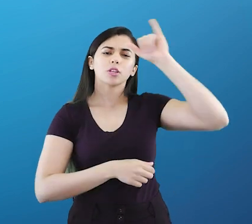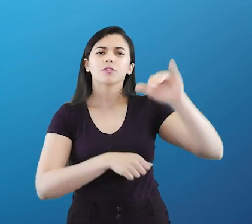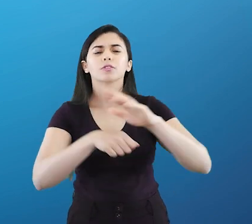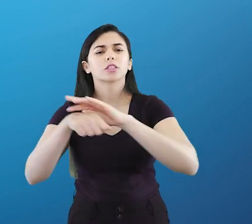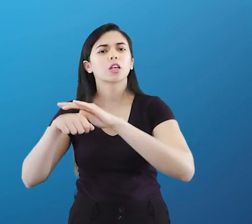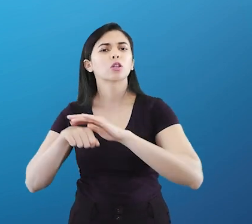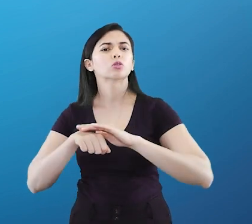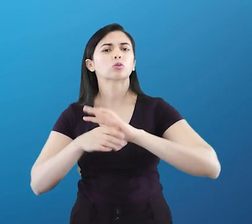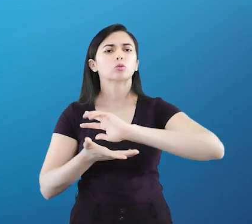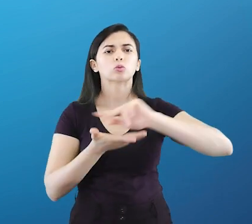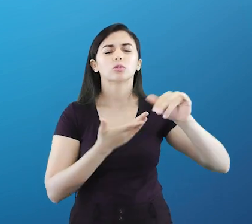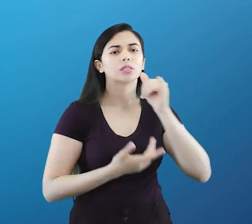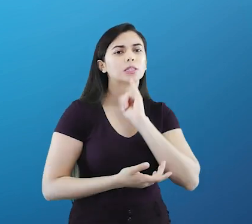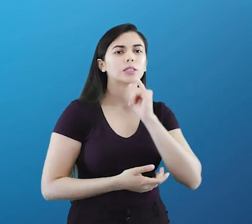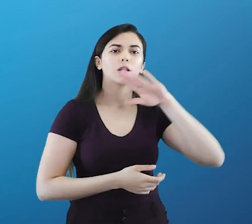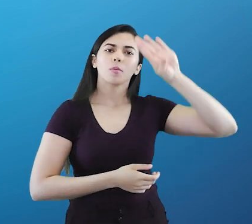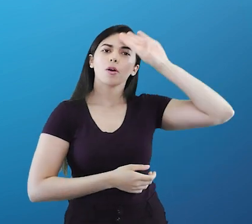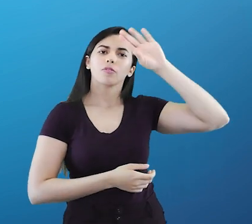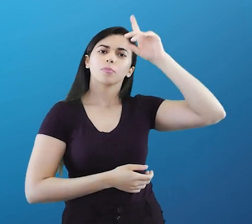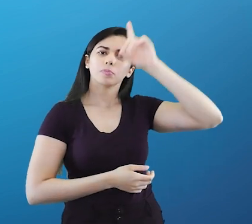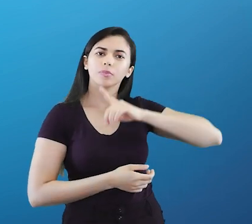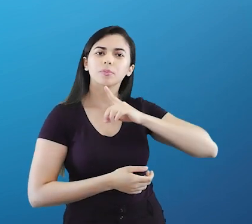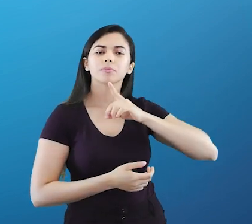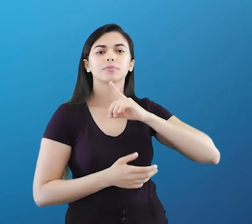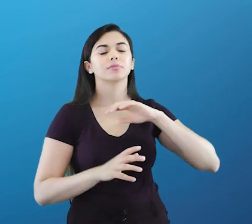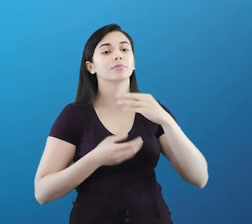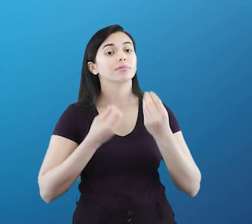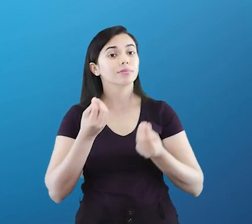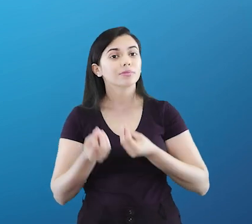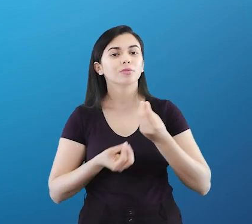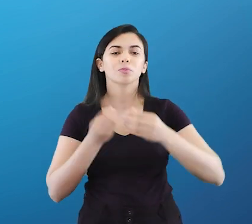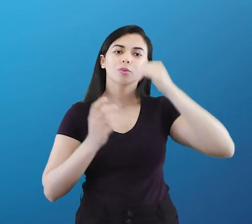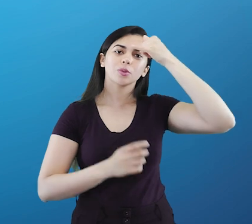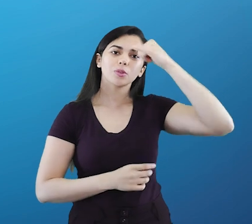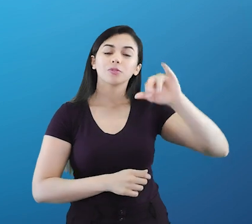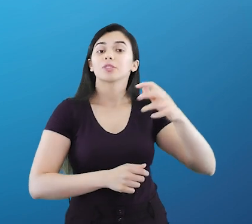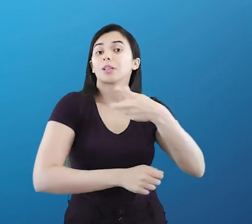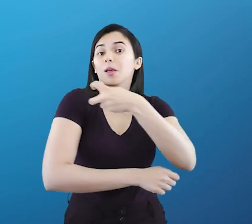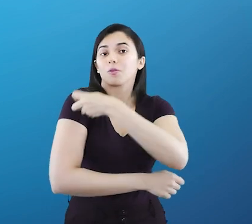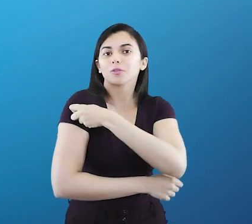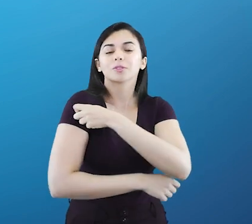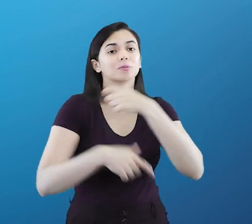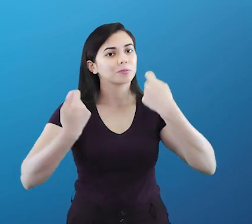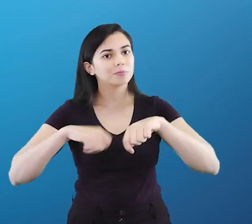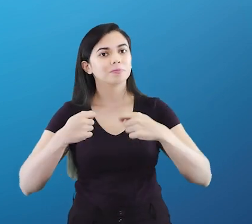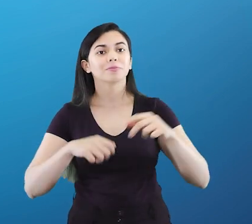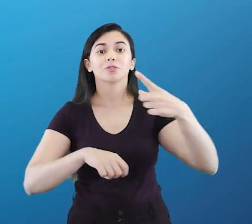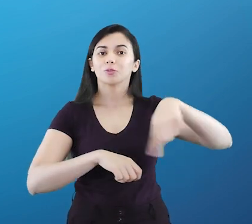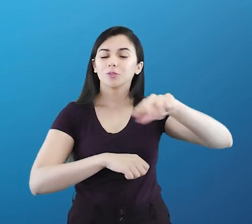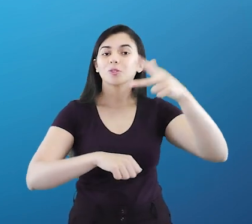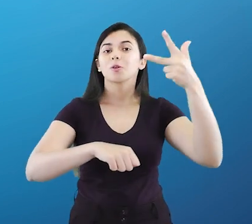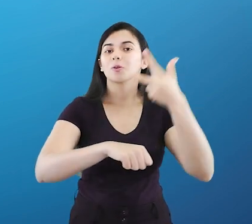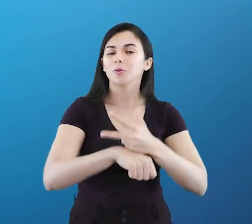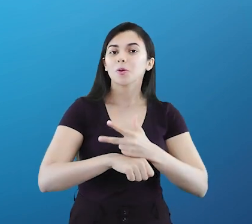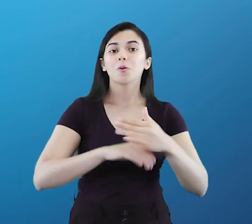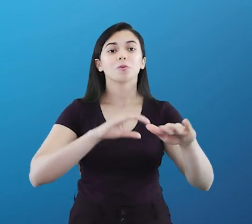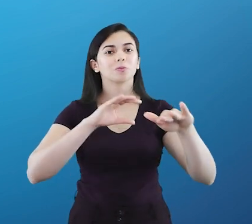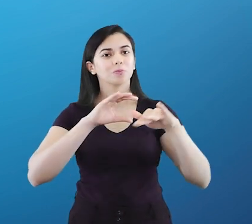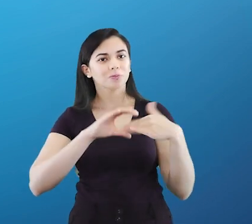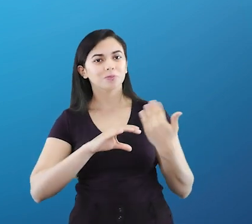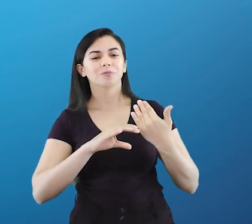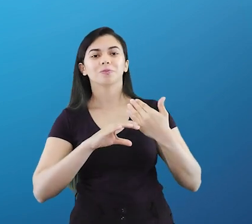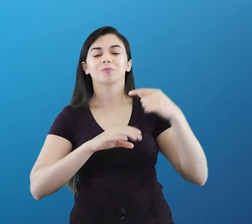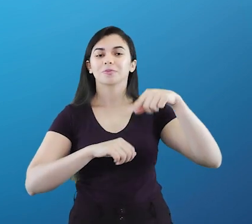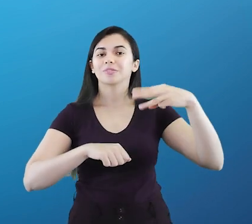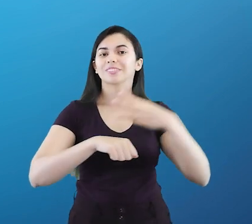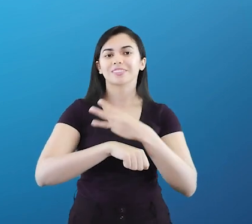várias doenças, por exemplo, a febre amarela, um grande processo de prevenção é a vacinação. Grave um vídeo destacando esses itens e